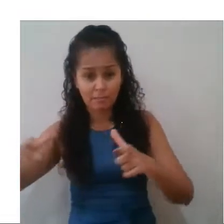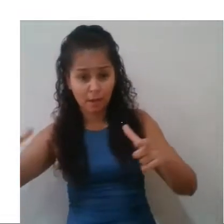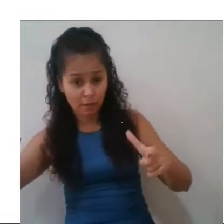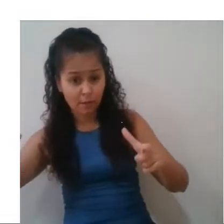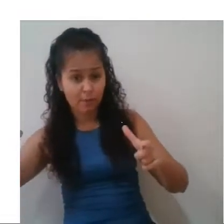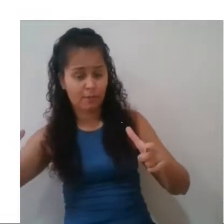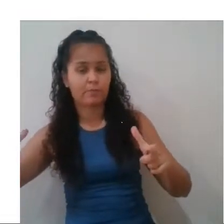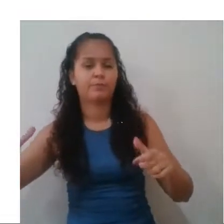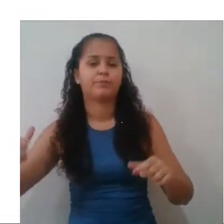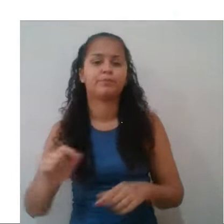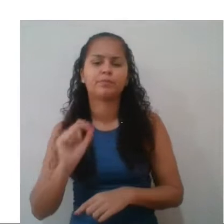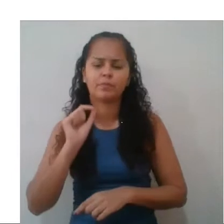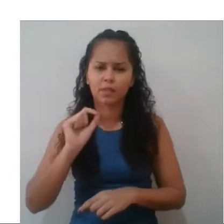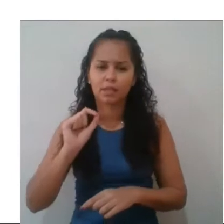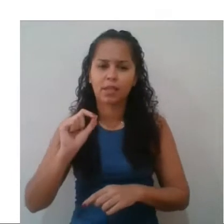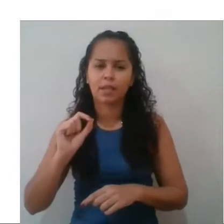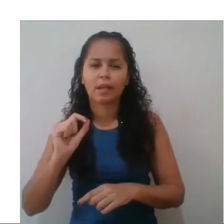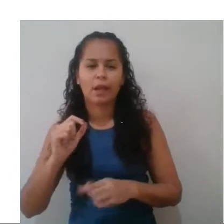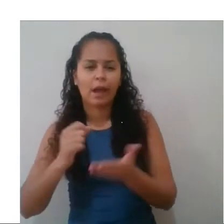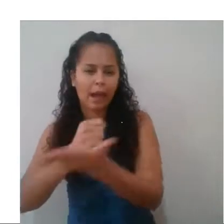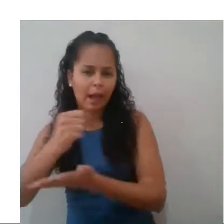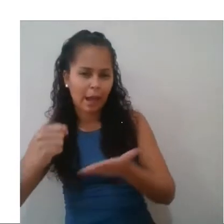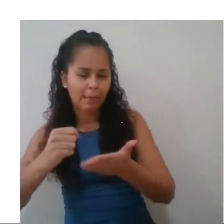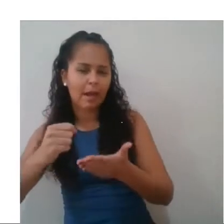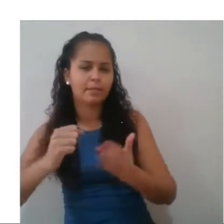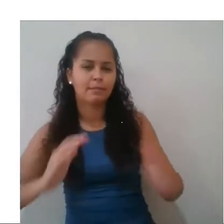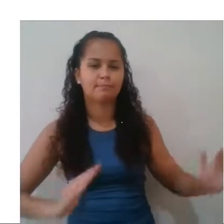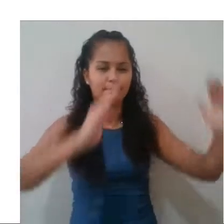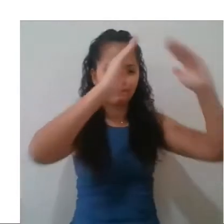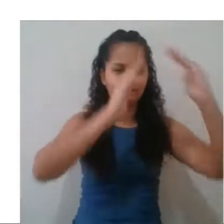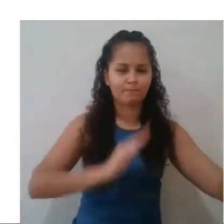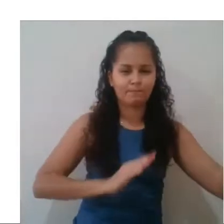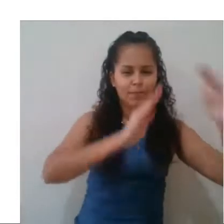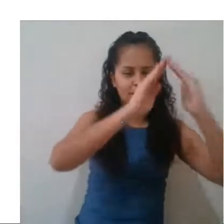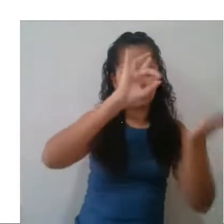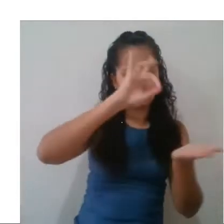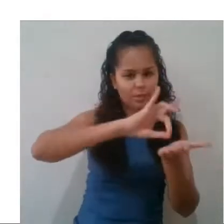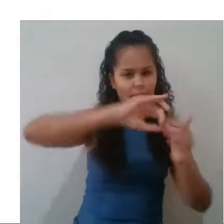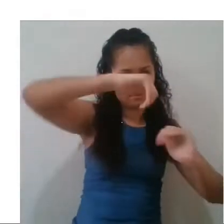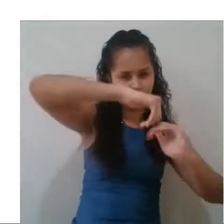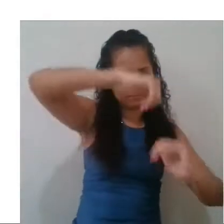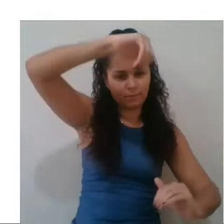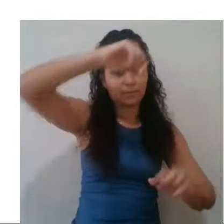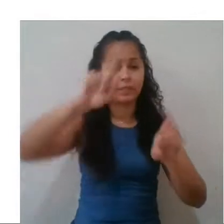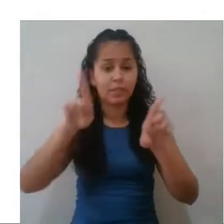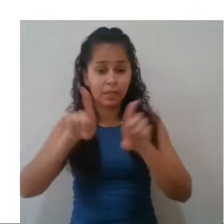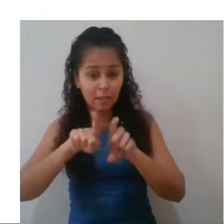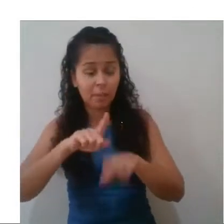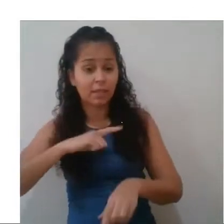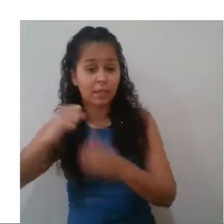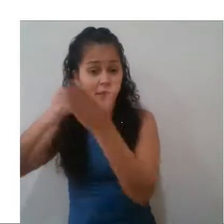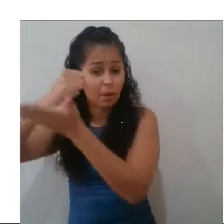Essa base maior vem da base da pirâmide que foi cortada e tem também uma base